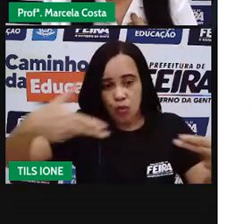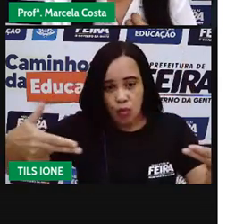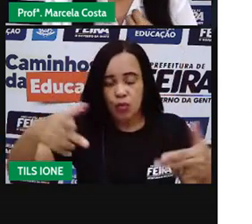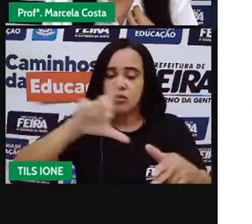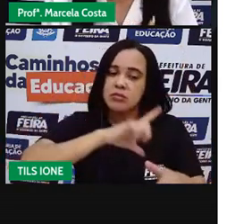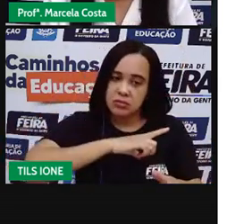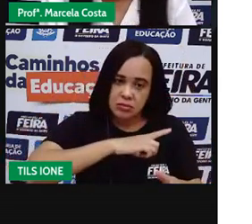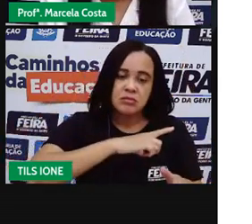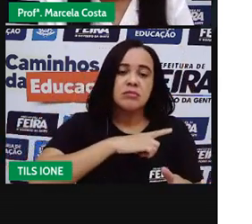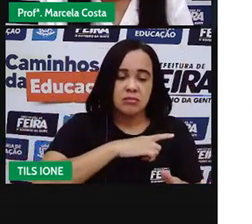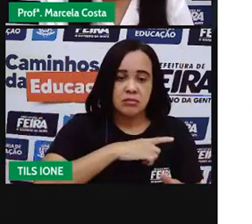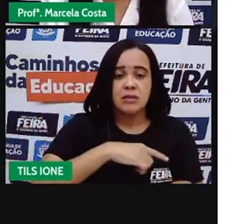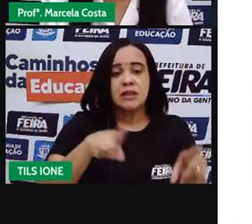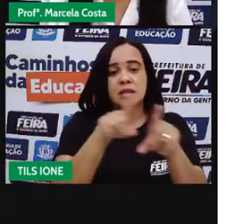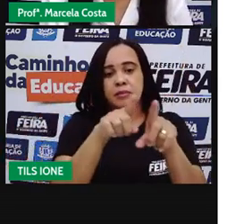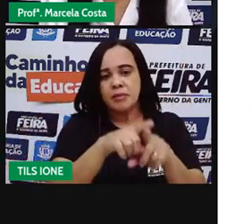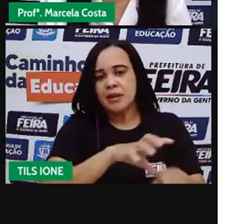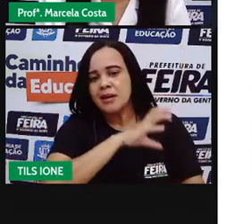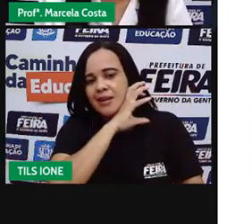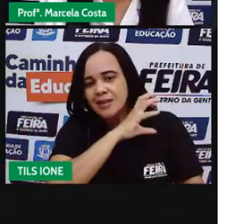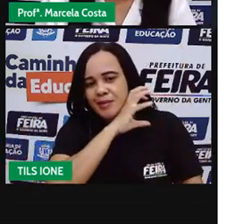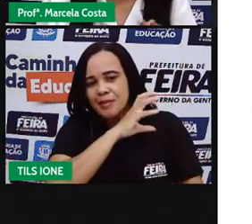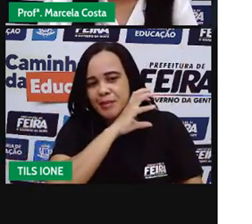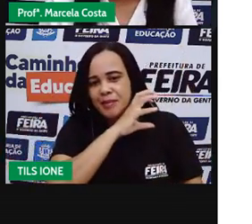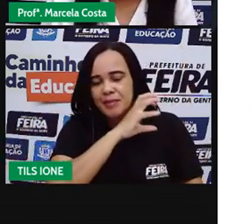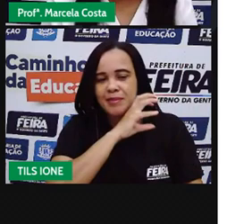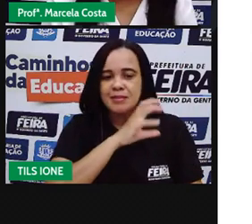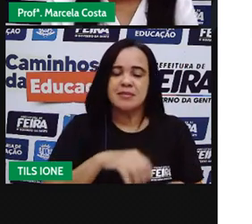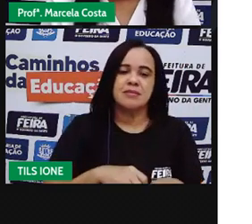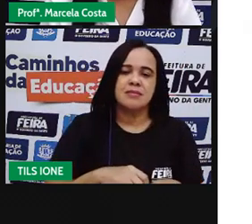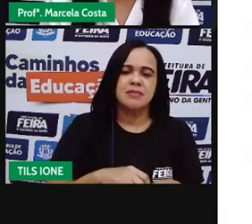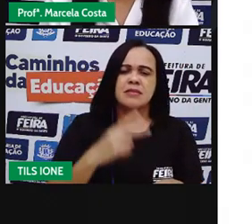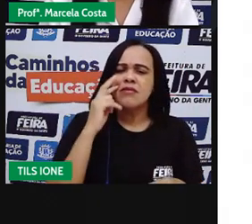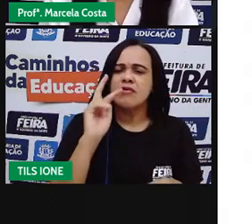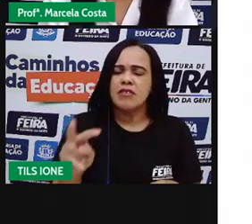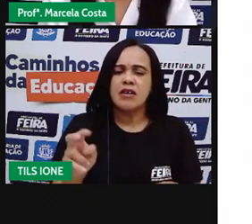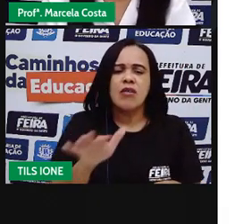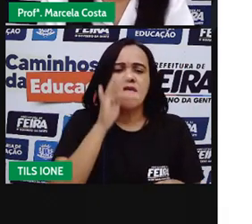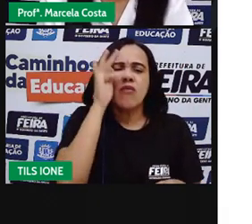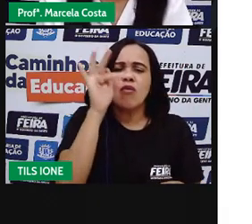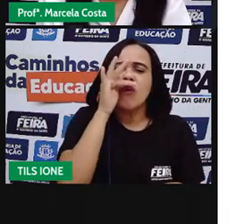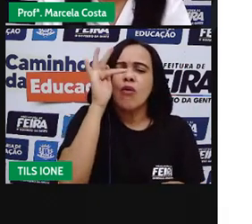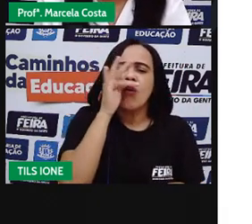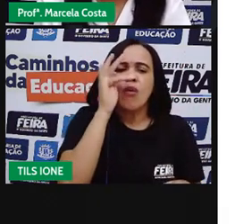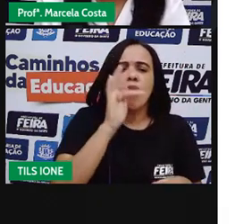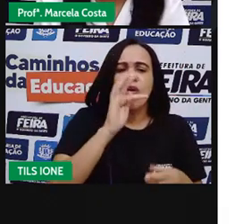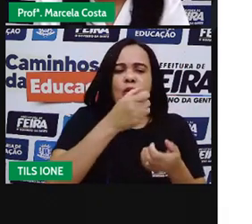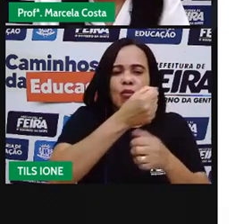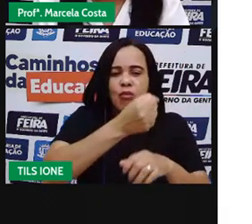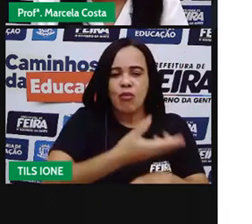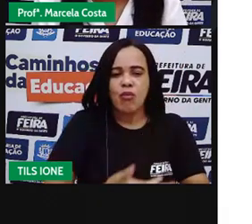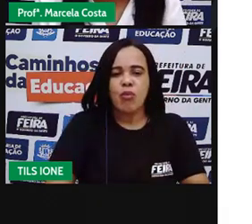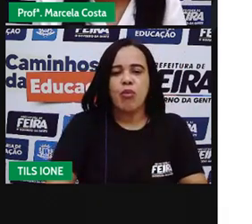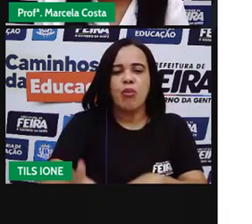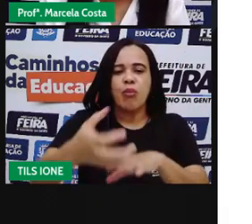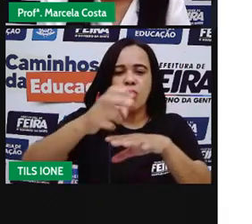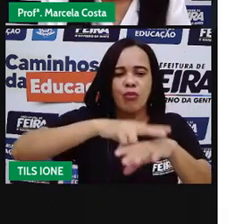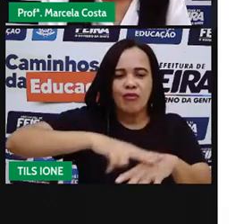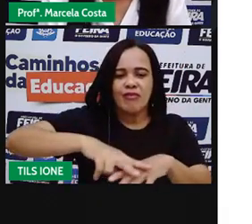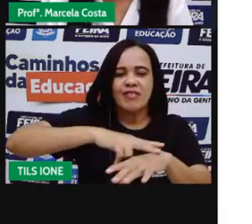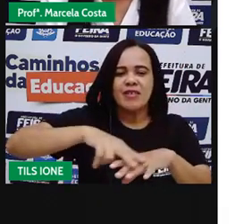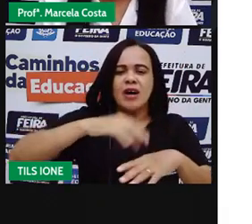aquele animal. Veja num jardim, quando a gente vê flores de diferentes